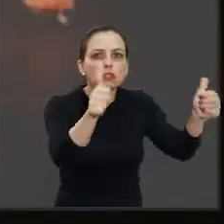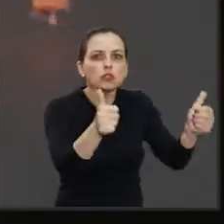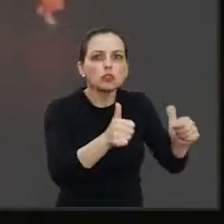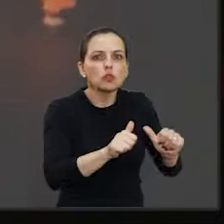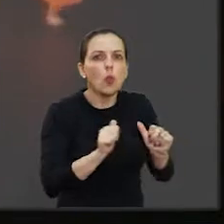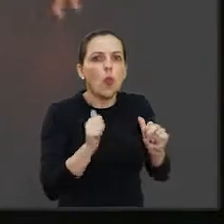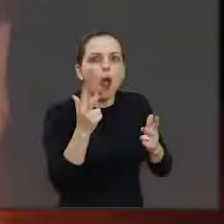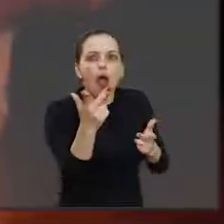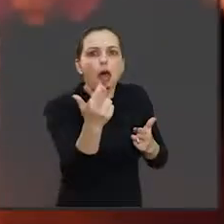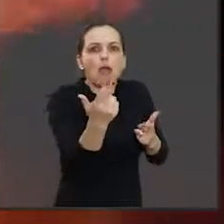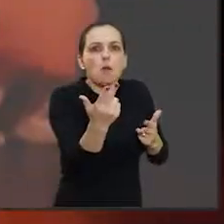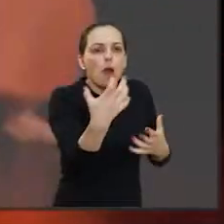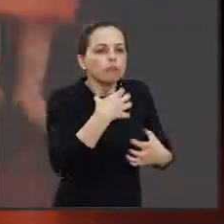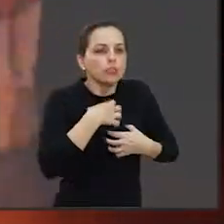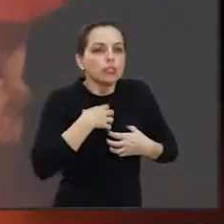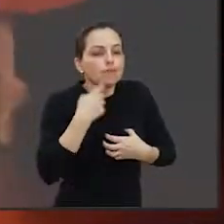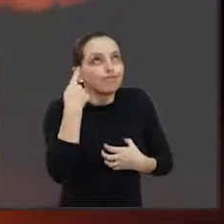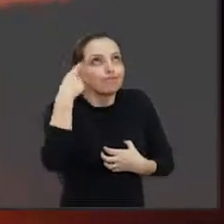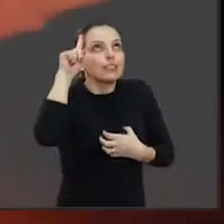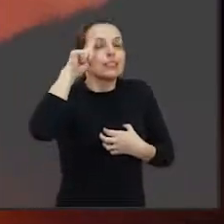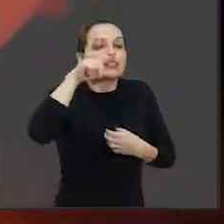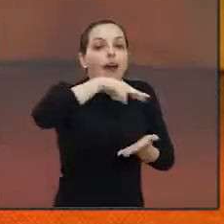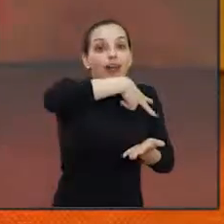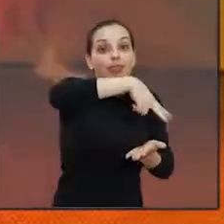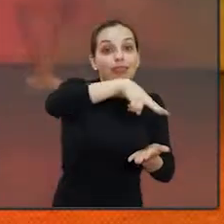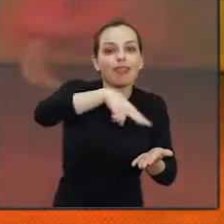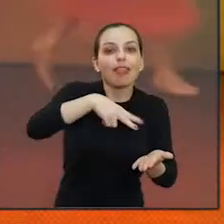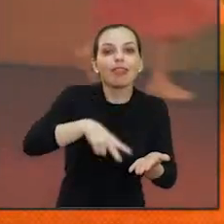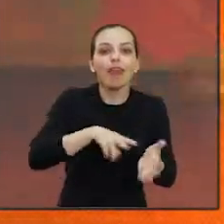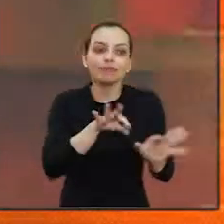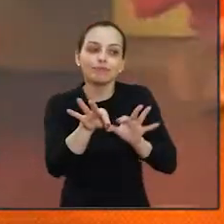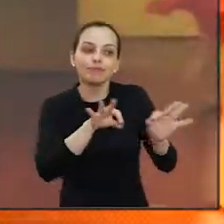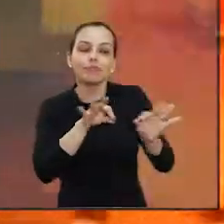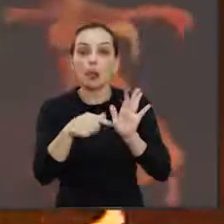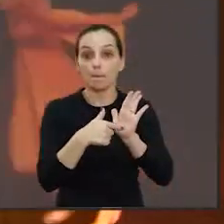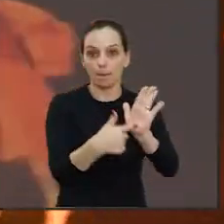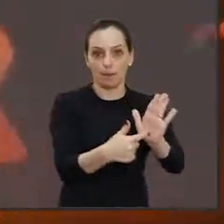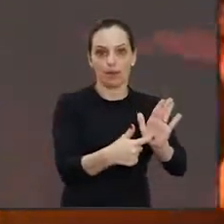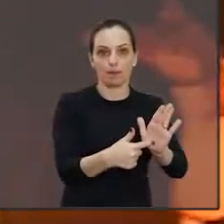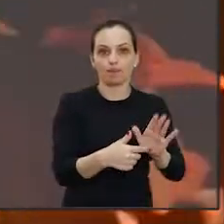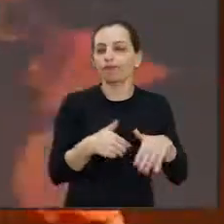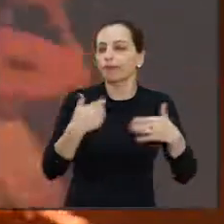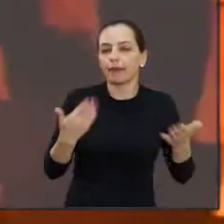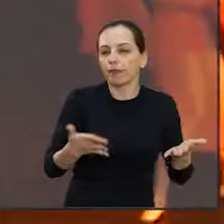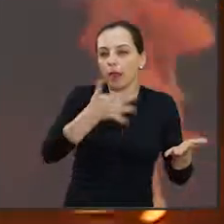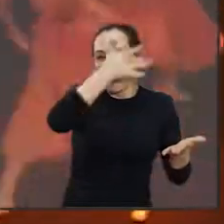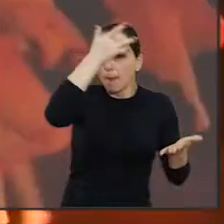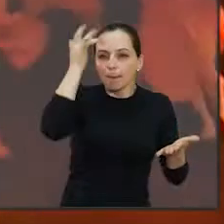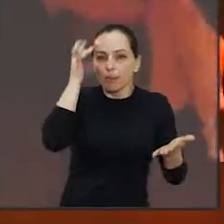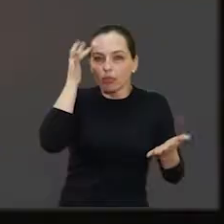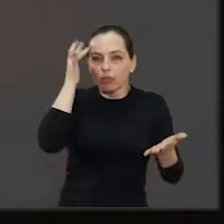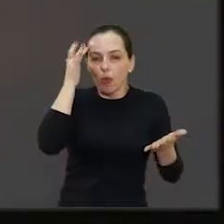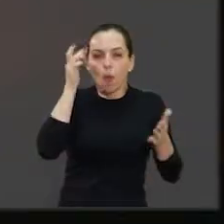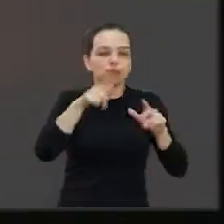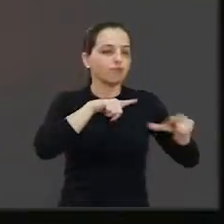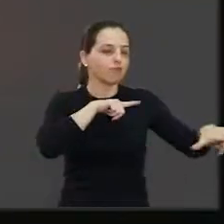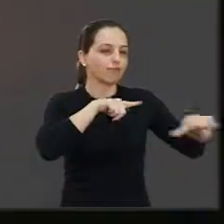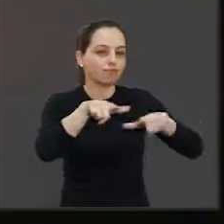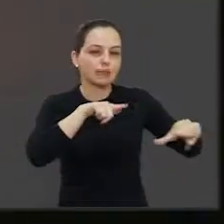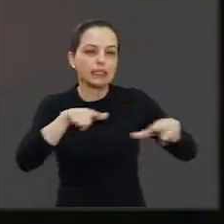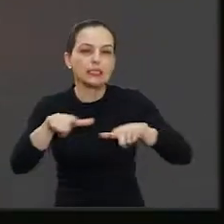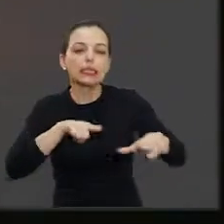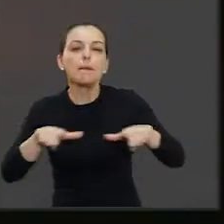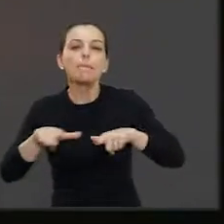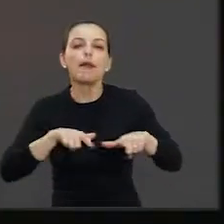Municipal, quando tinha aquelas 4 estações do ano. Eu falei, gente, isso dá um espetáculo. Lógico, não falando da